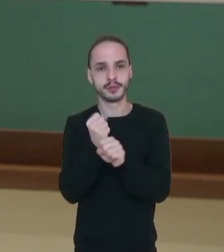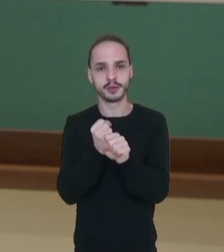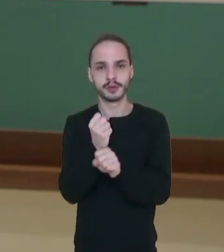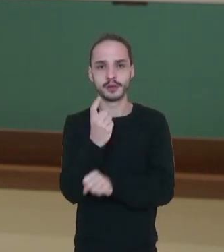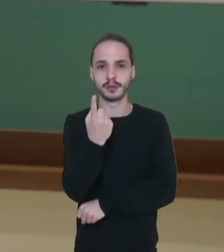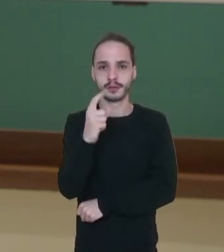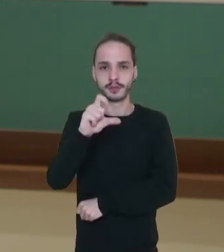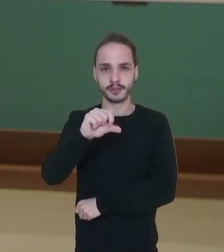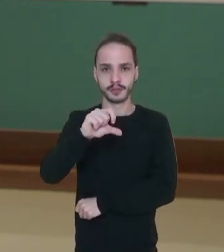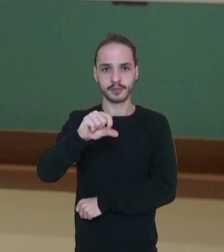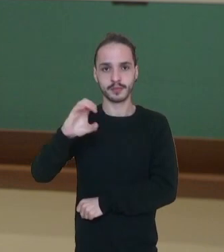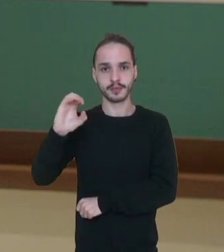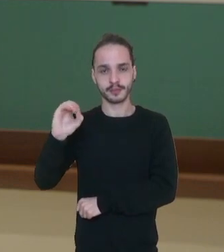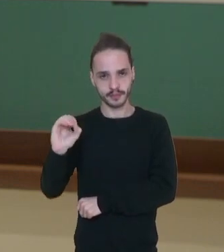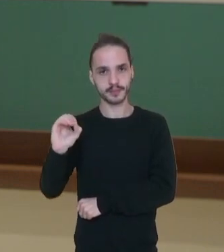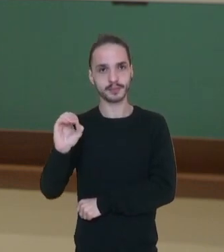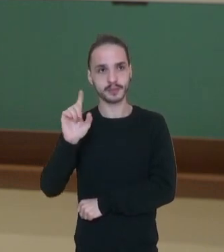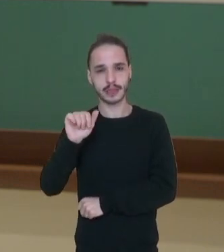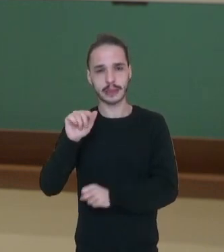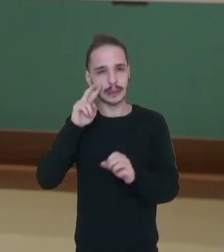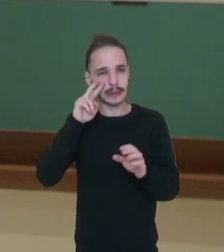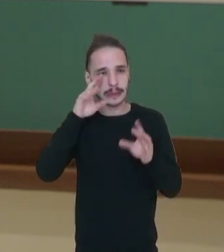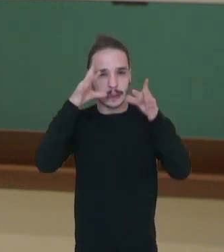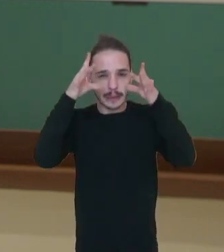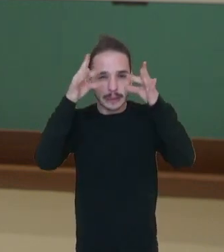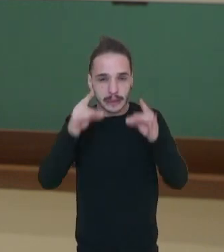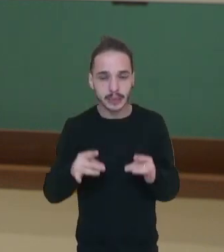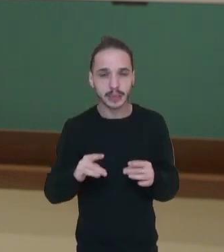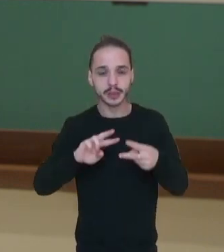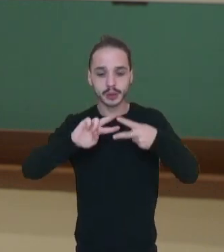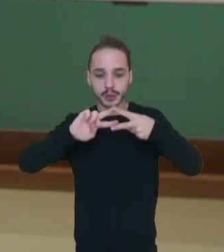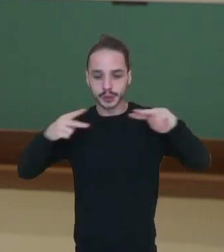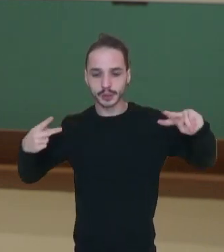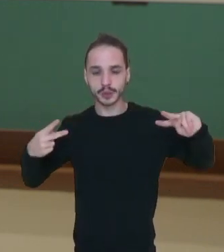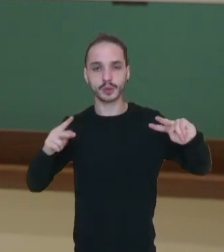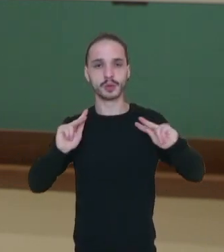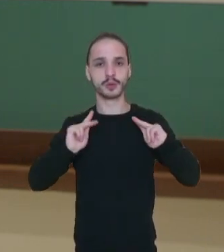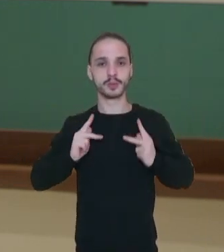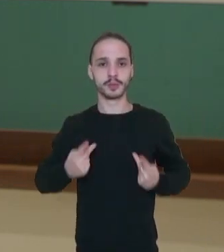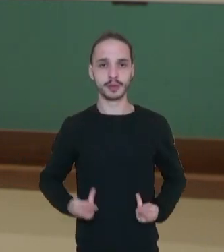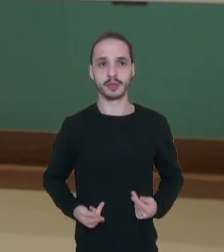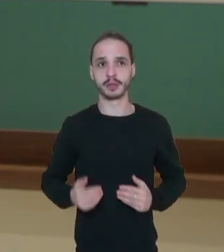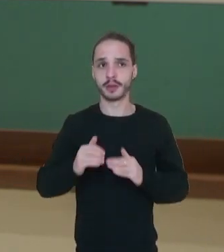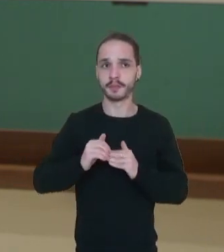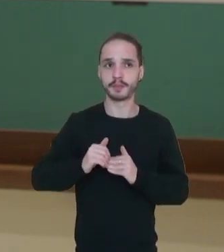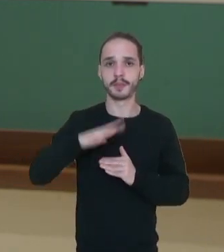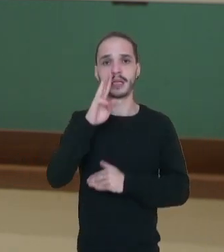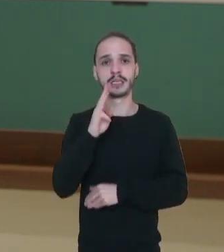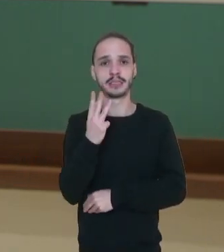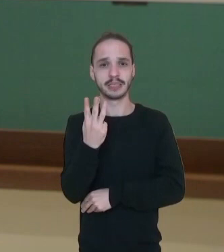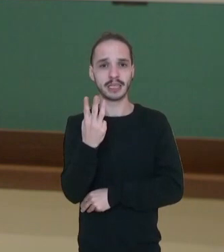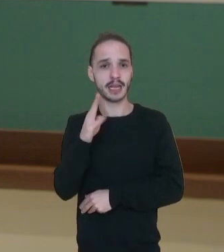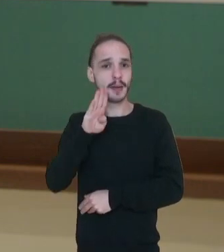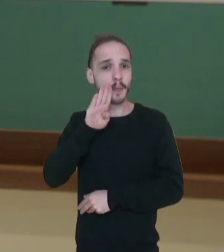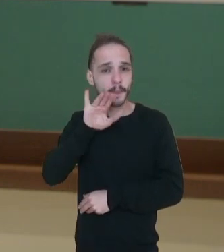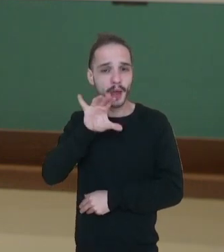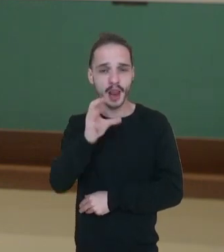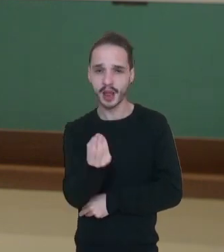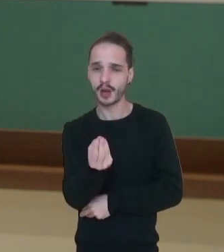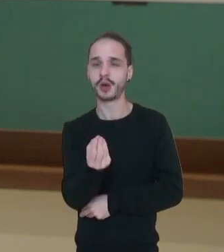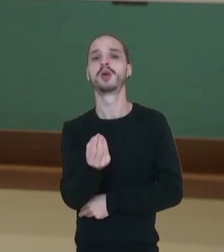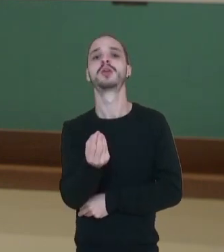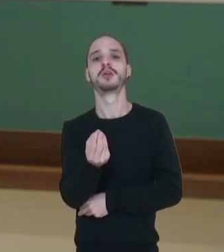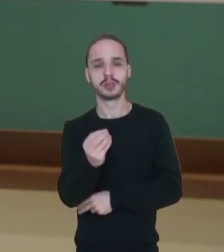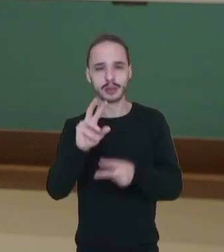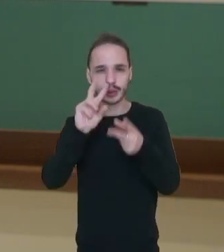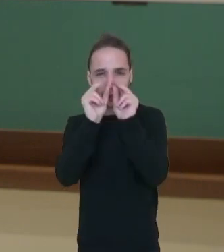leitura, né, de todo o DNA humano. Como era muita coisa, mais de 3 bilhões de nucleotídeos, mais de 30 mil